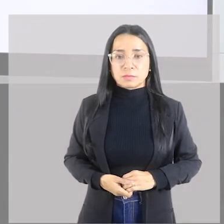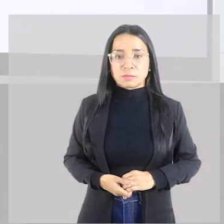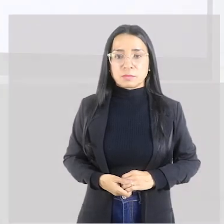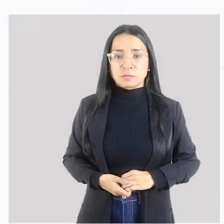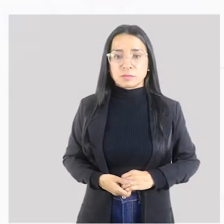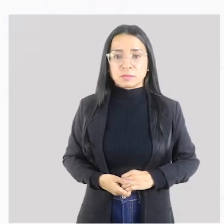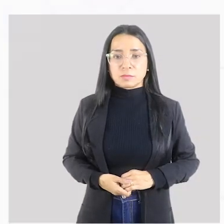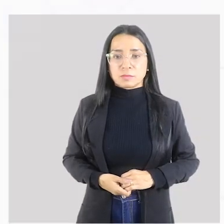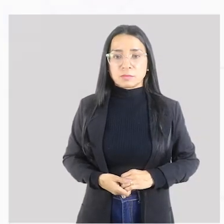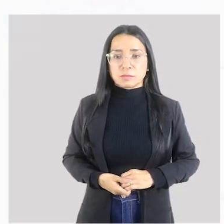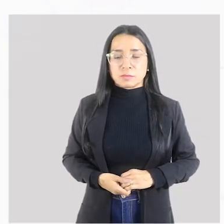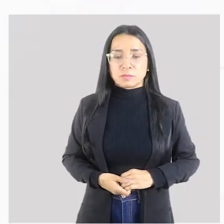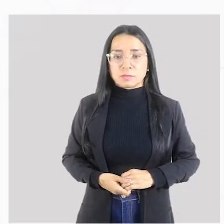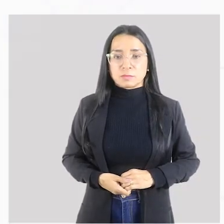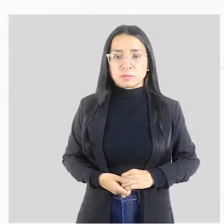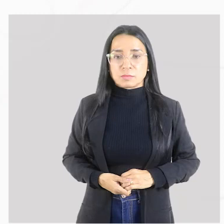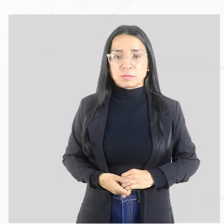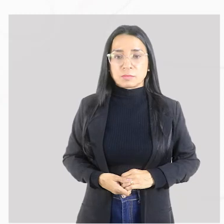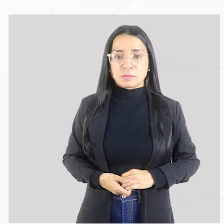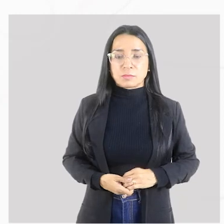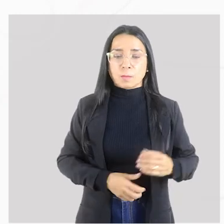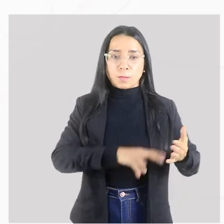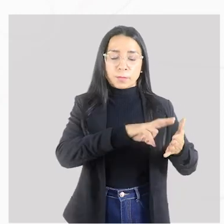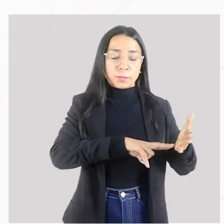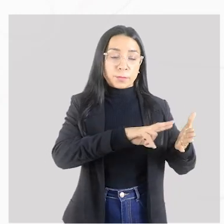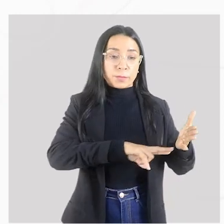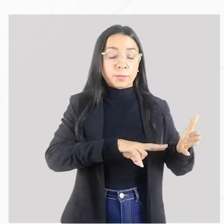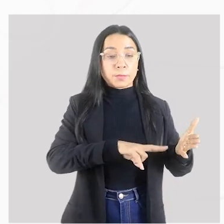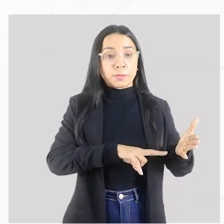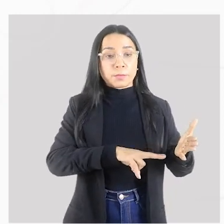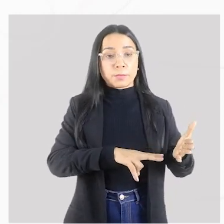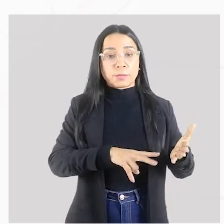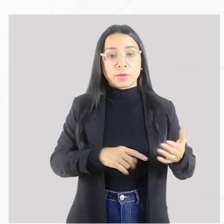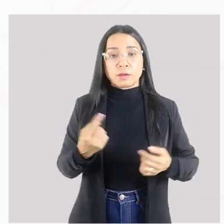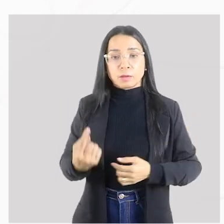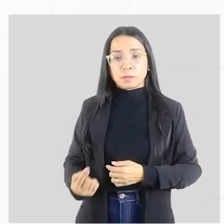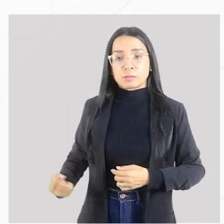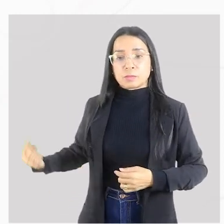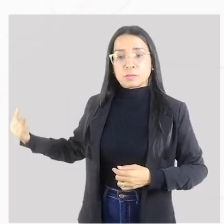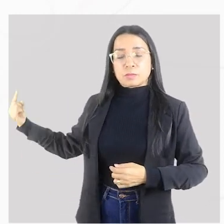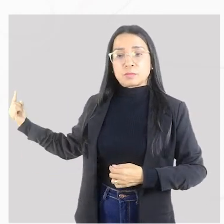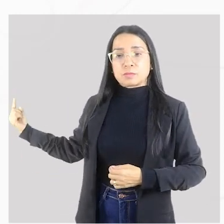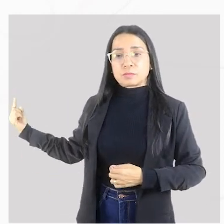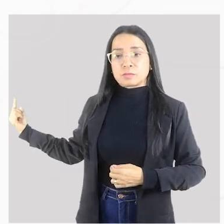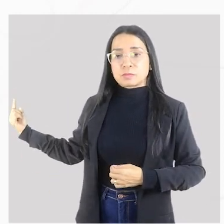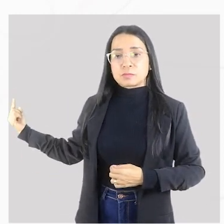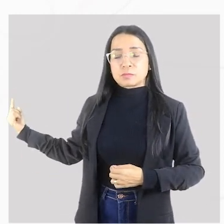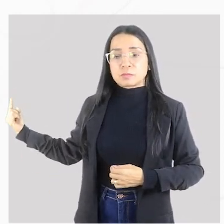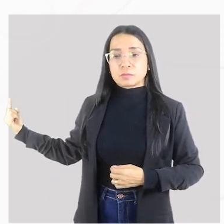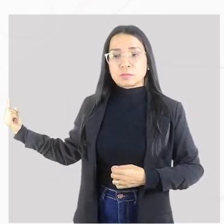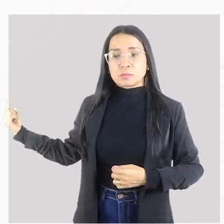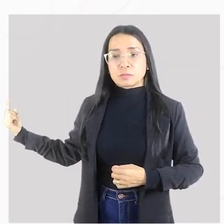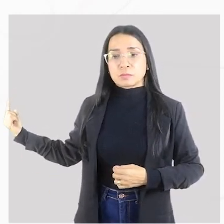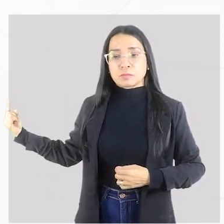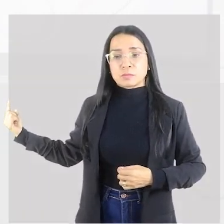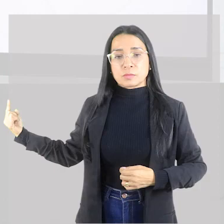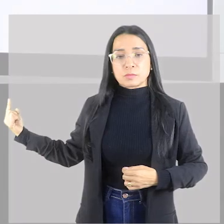É importante lembrar que não há informação disponível que mostre benefícios à saúde a partir do consumo de gordura